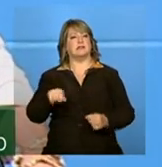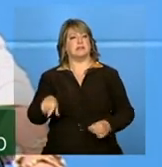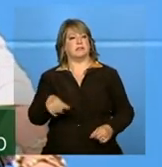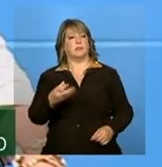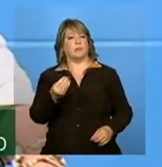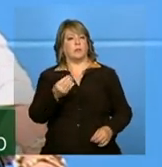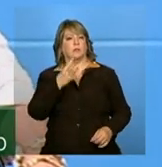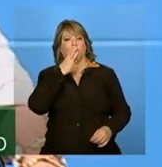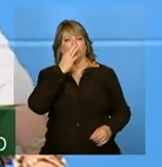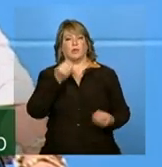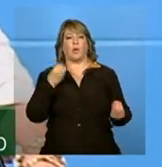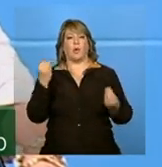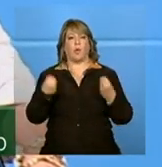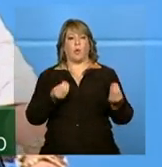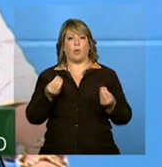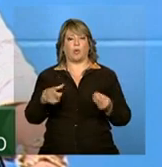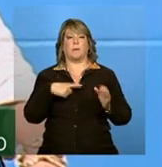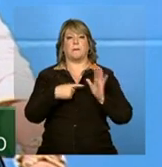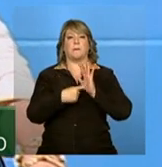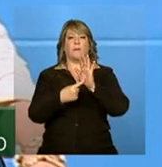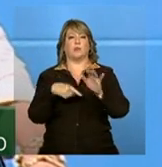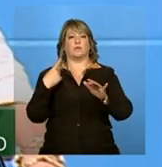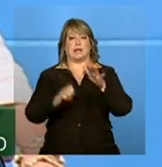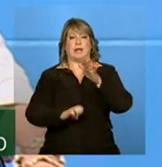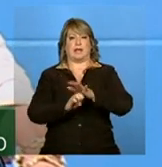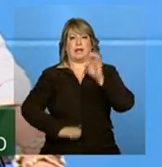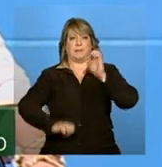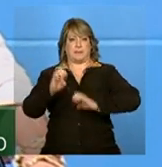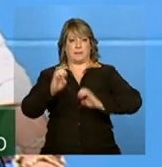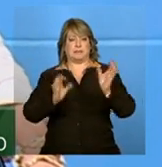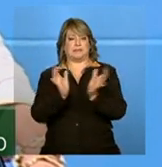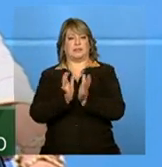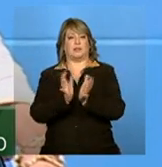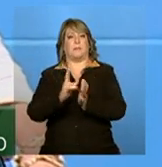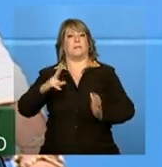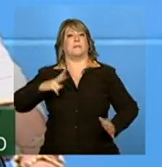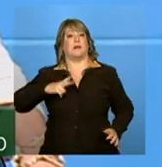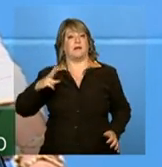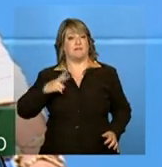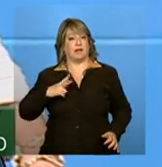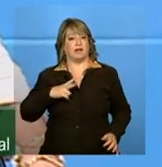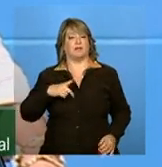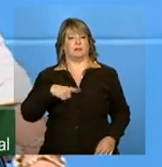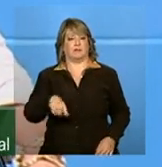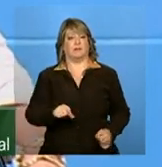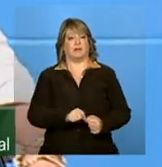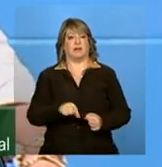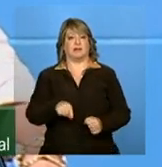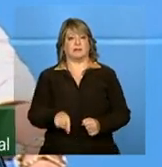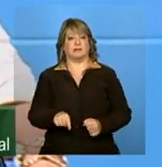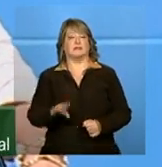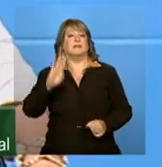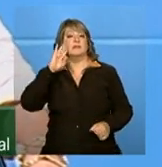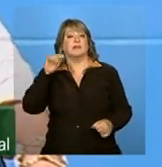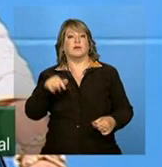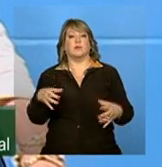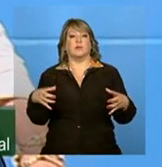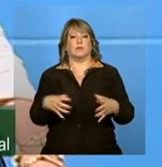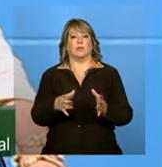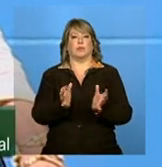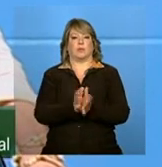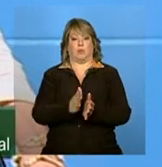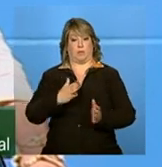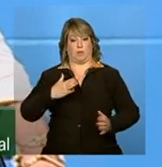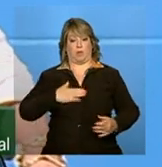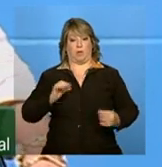muito pela sinalização que as empresas do setor privado dão. E, inclusive, a cooperação do meu ministério,